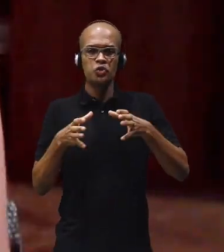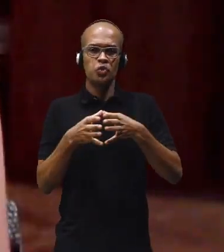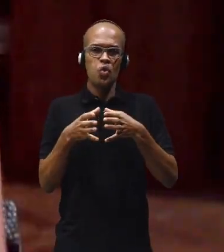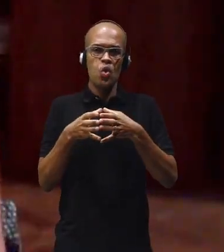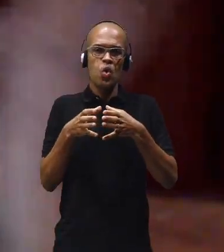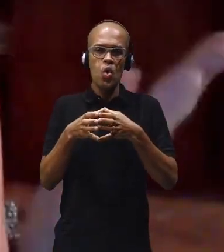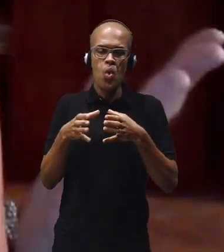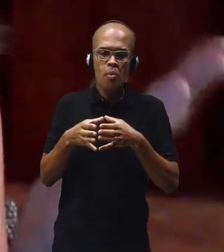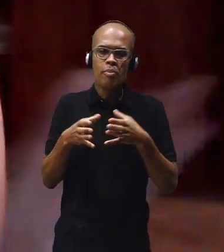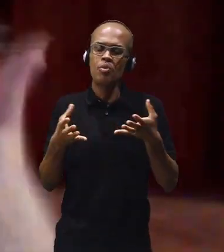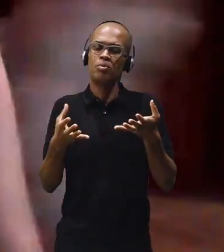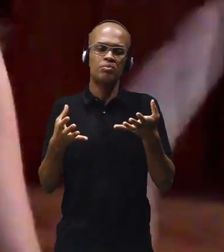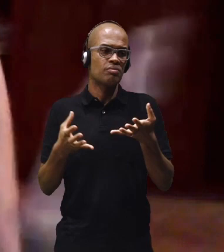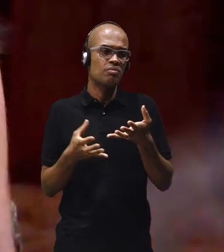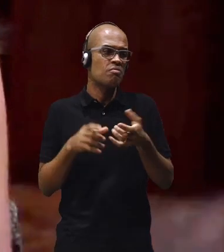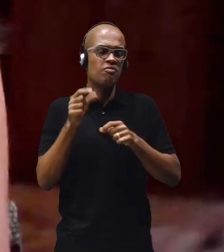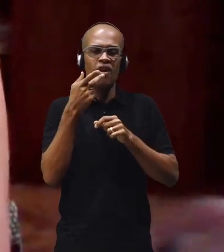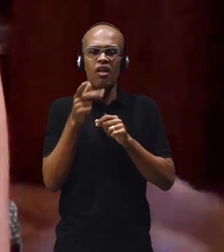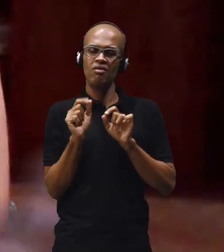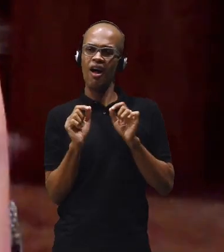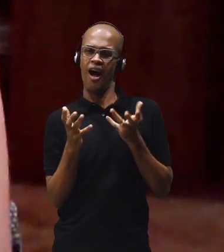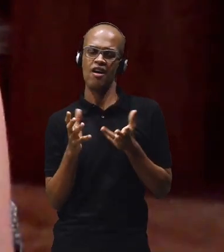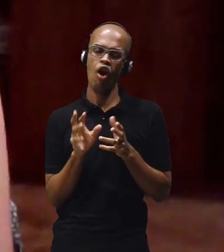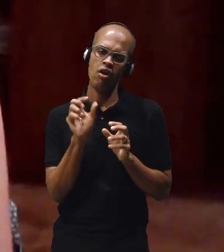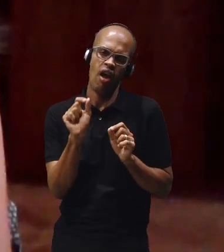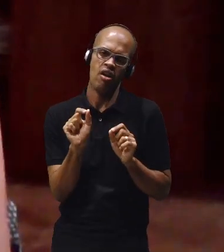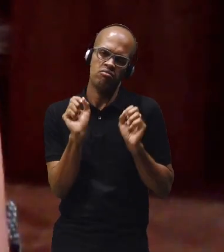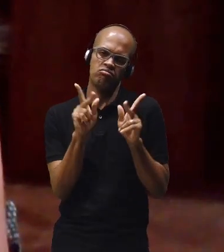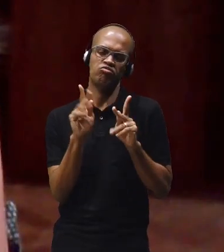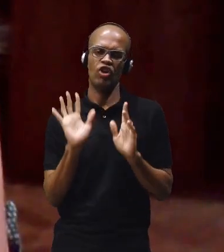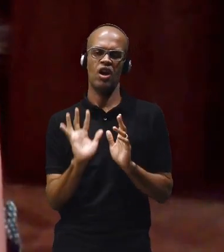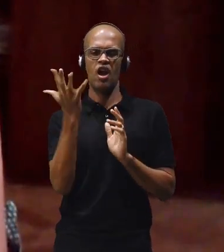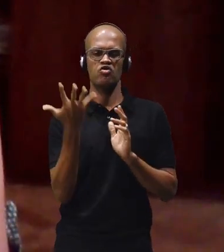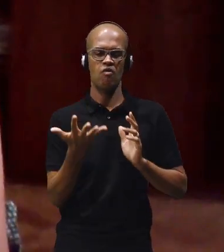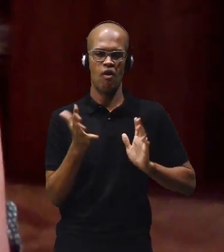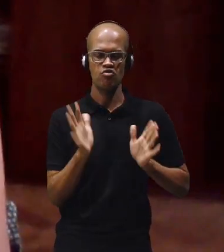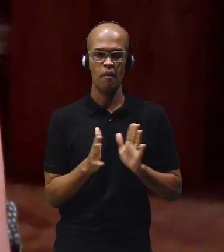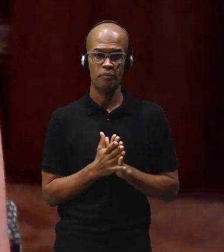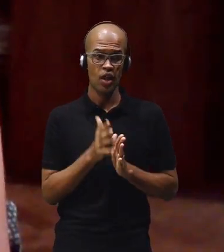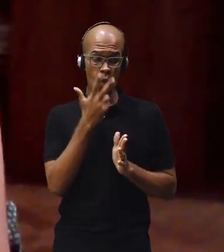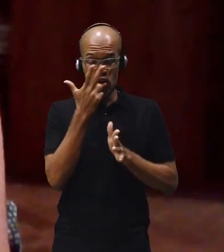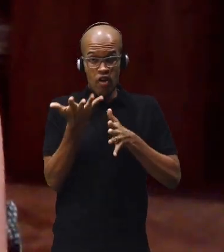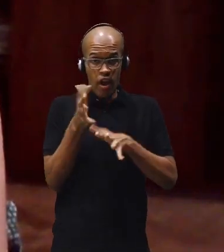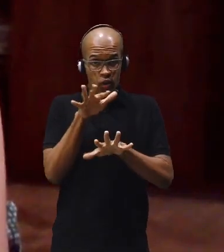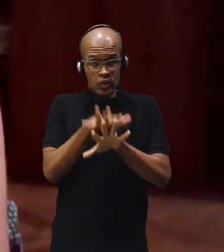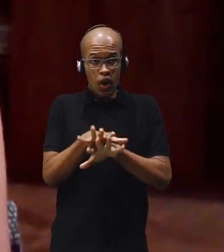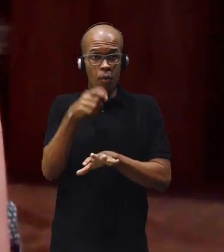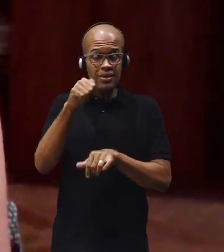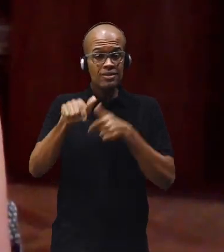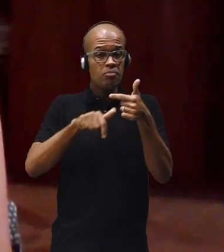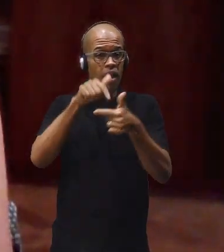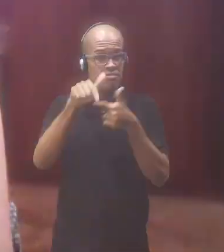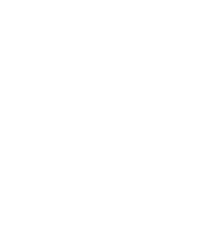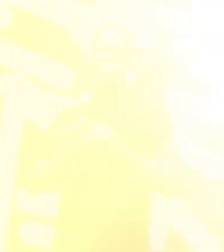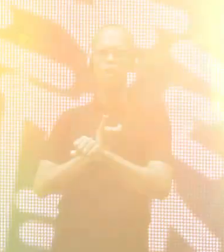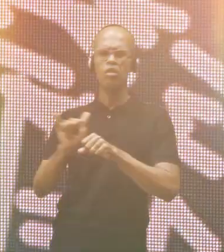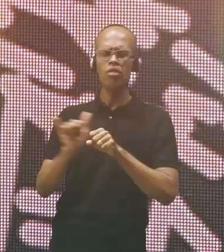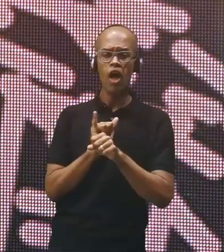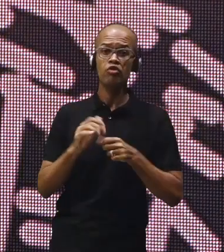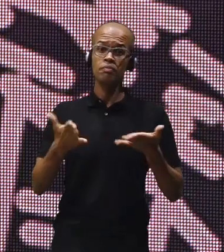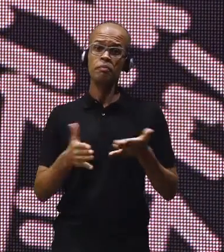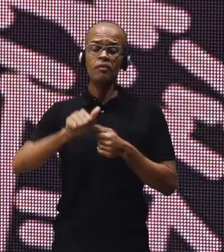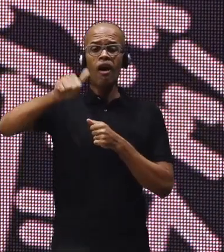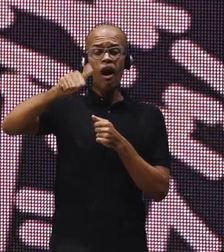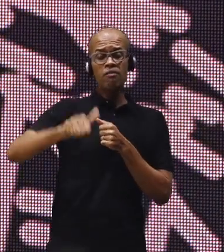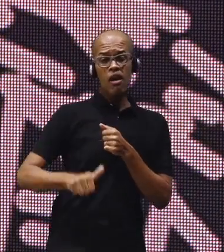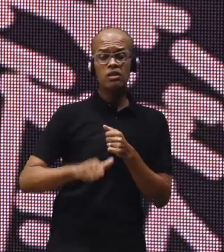geralmente subrepresentado, como se fosse, então tá resolvido. E acho que inclusão requer mais trabalho do que isso. As